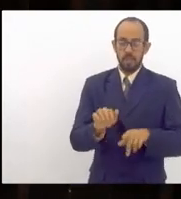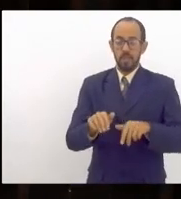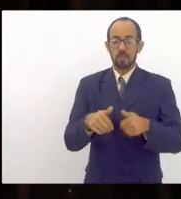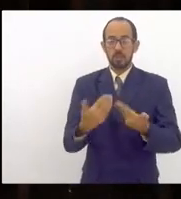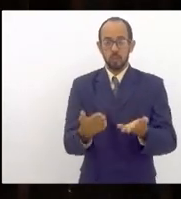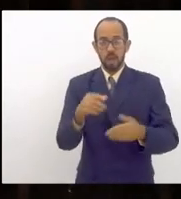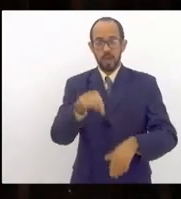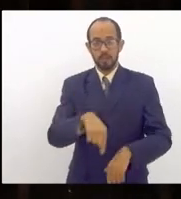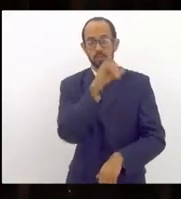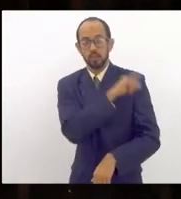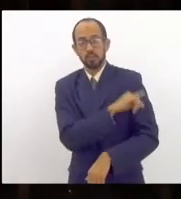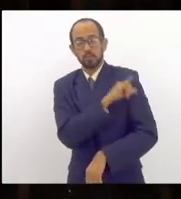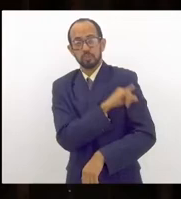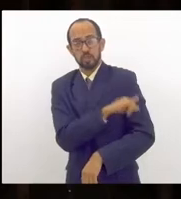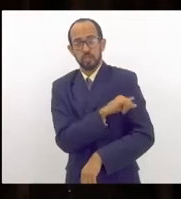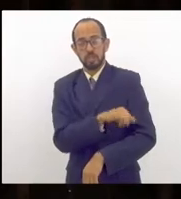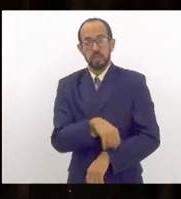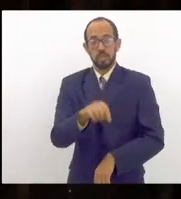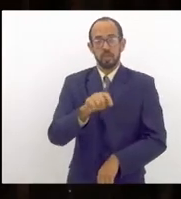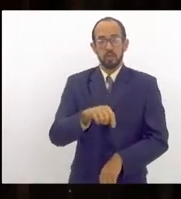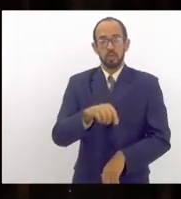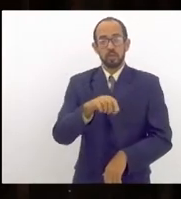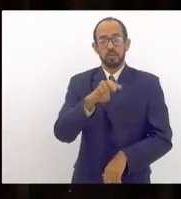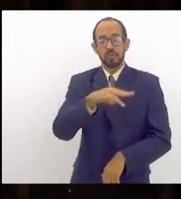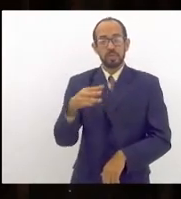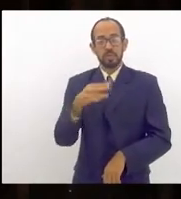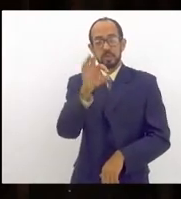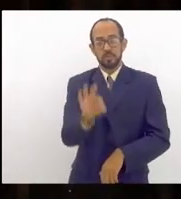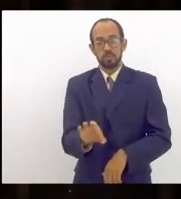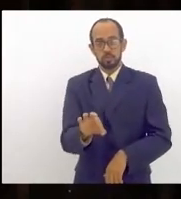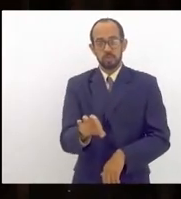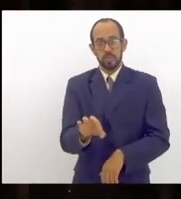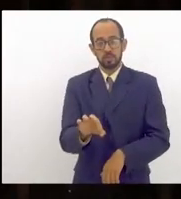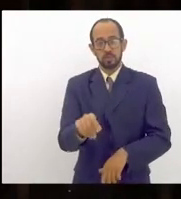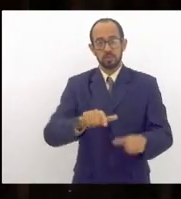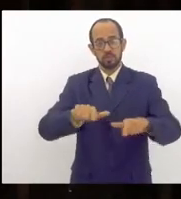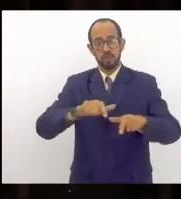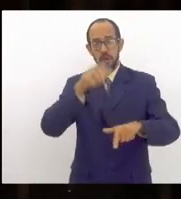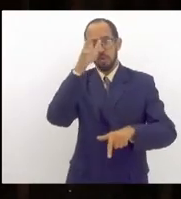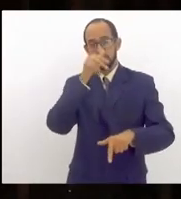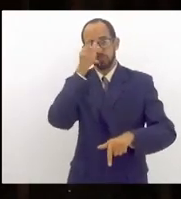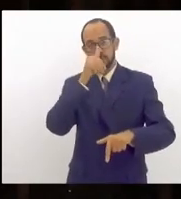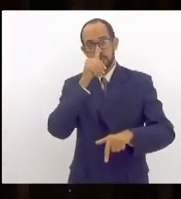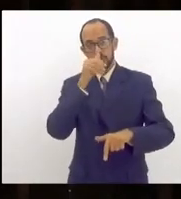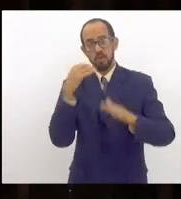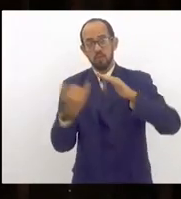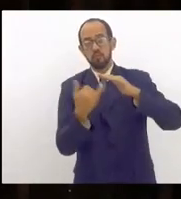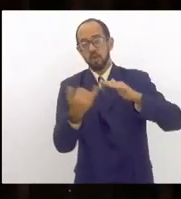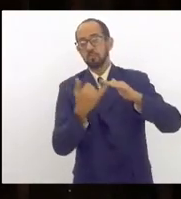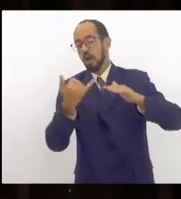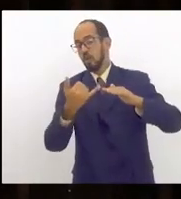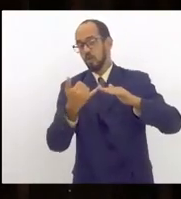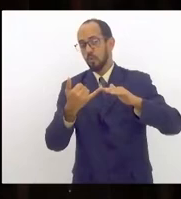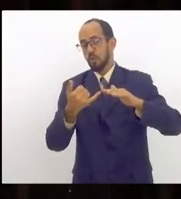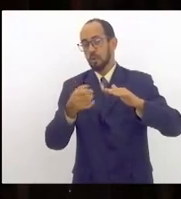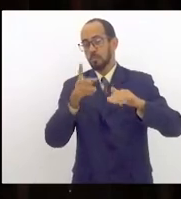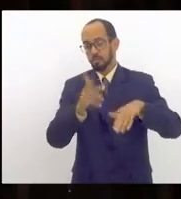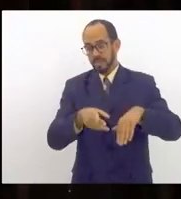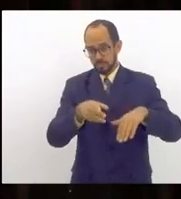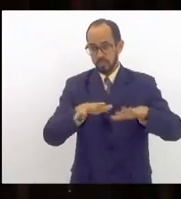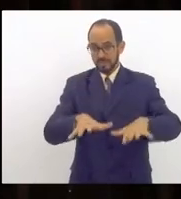um terço da população ocupada tá no trabalho informal e mesmo assim o estado continua